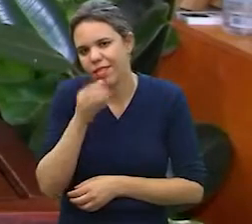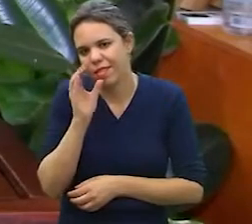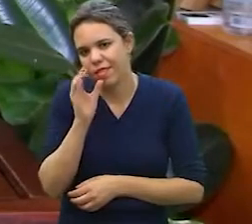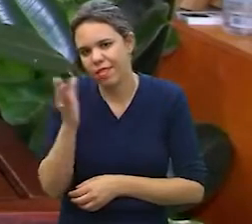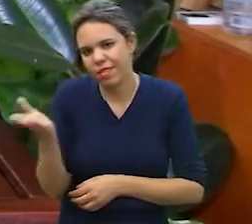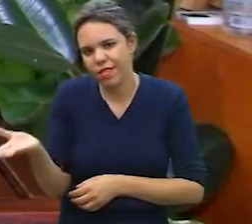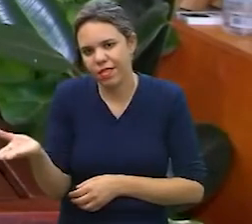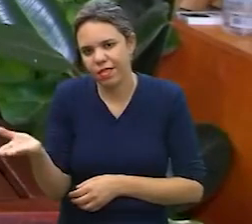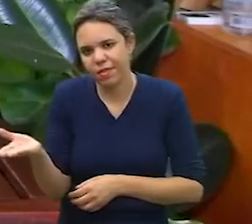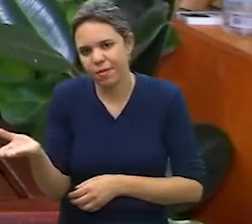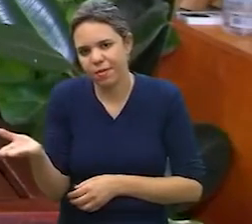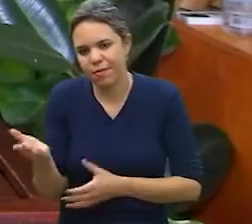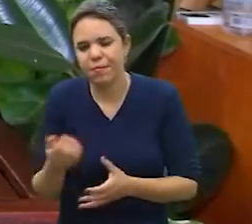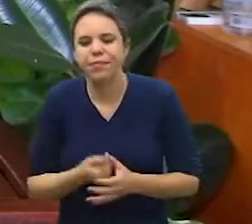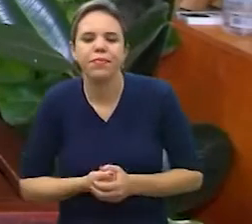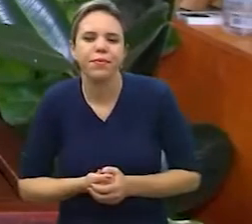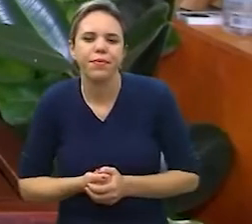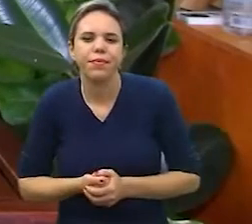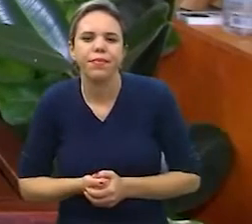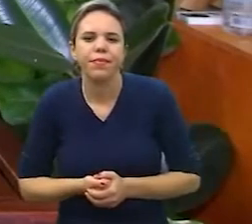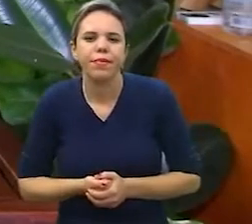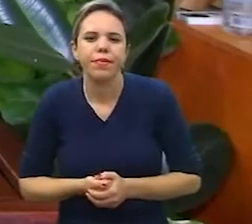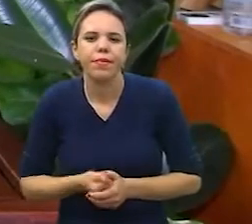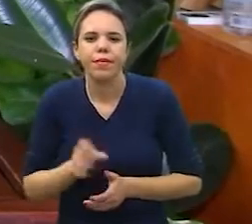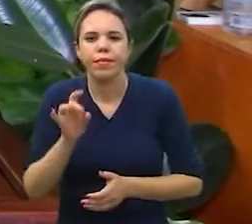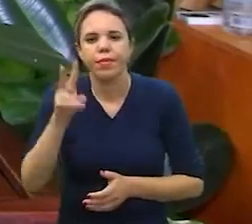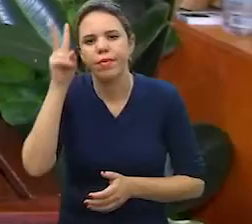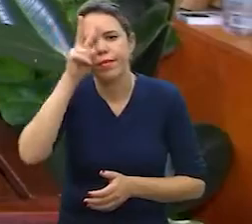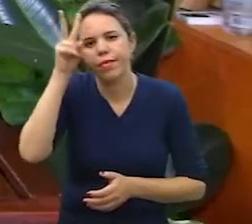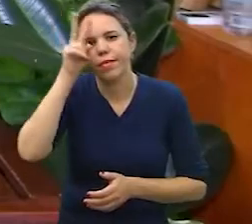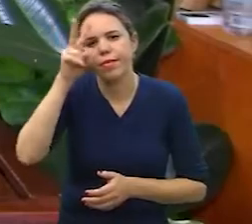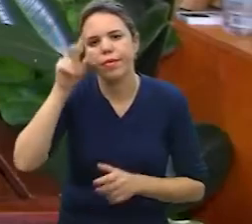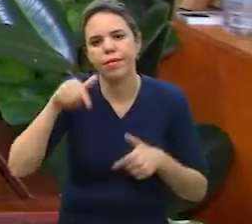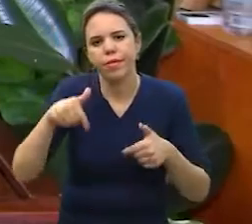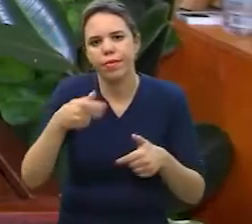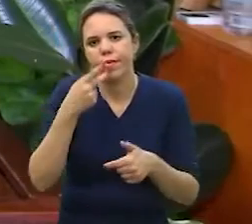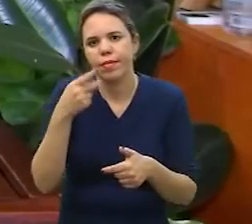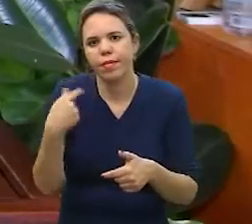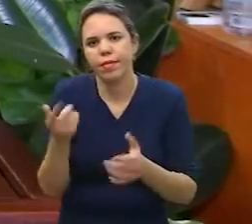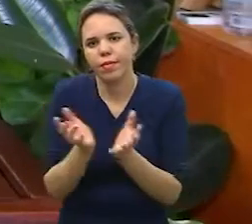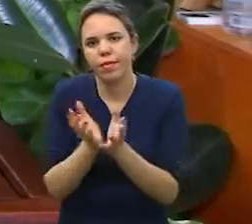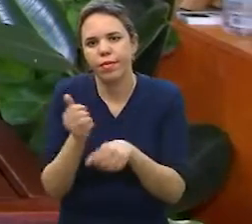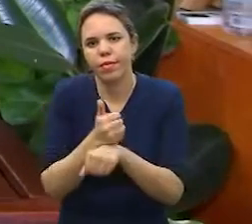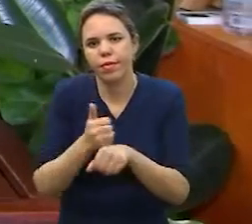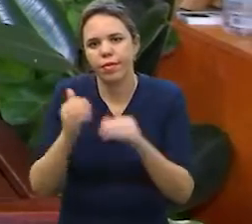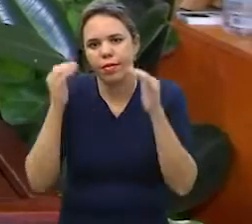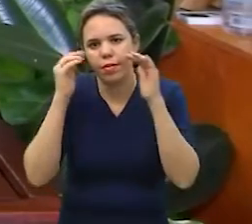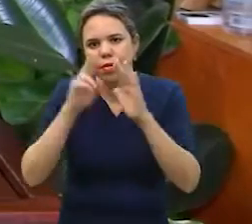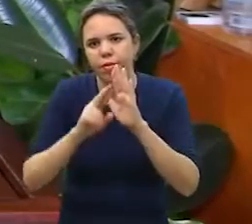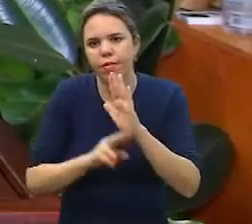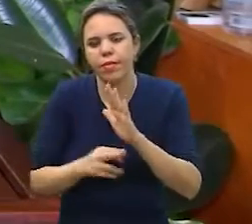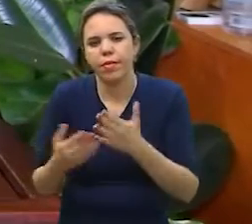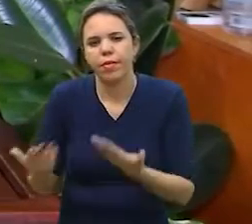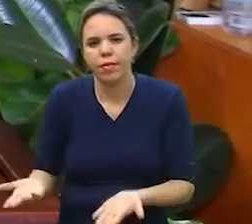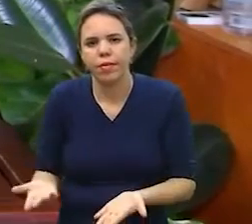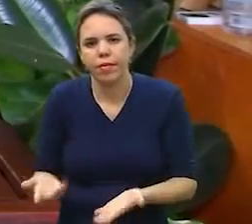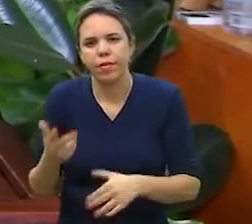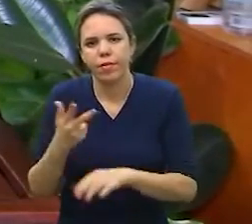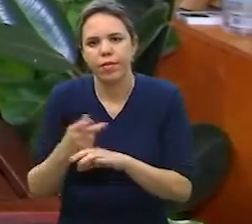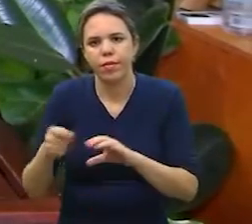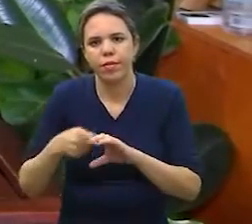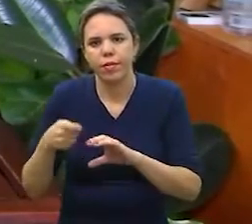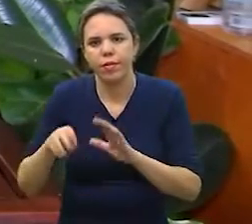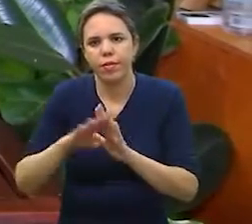aqui a receita, né? Bom, só lembrando que e reforçando que a nossa equipe seguiu todos os protocolos para a